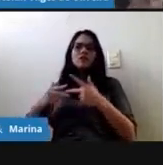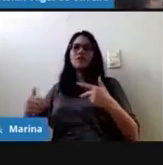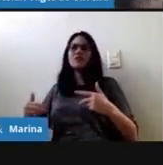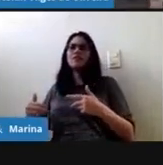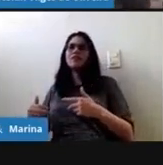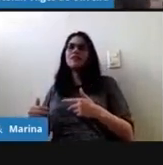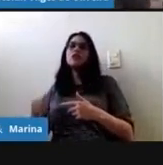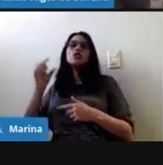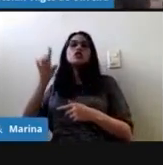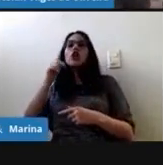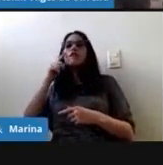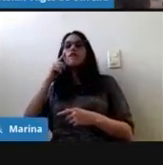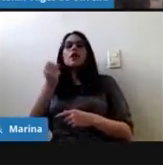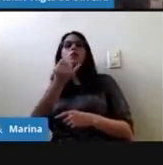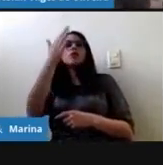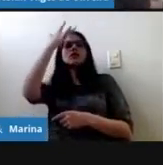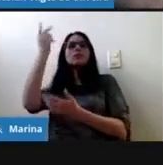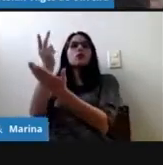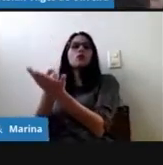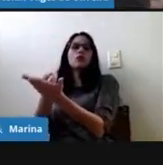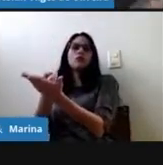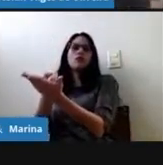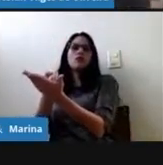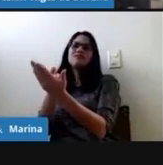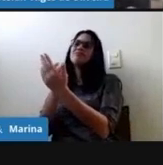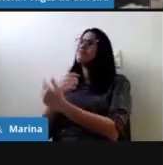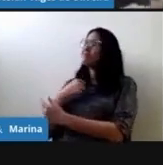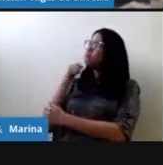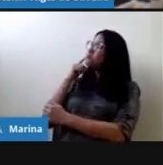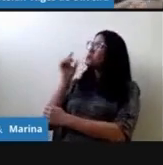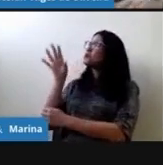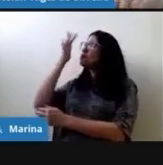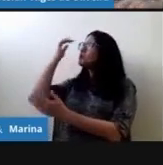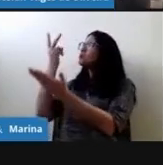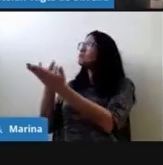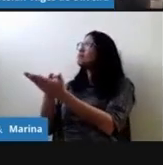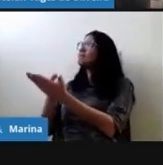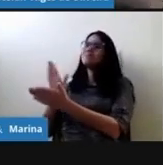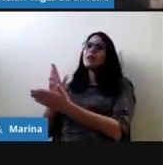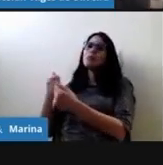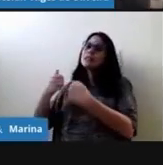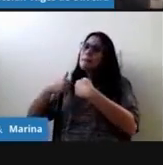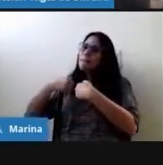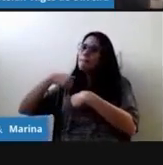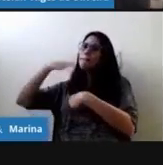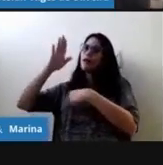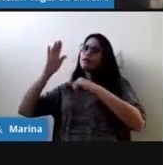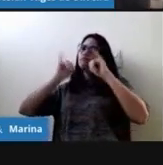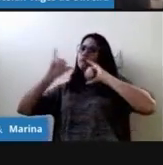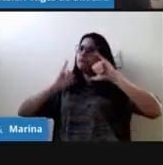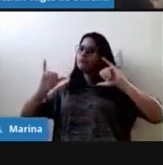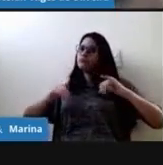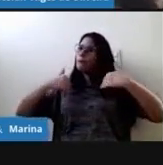seria a forma mais adequada para nós mensurarmos a vulnerabilidade num contexto mais amplo. Então,